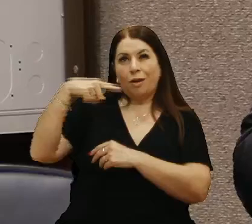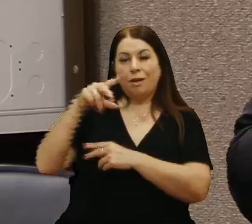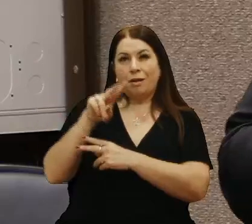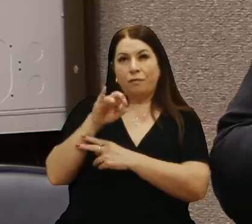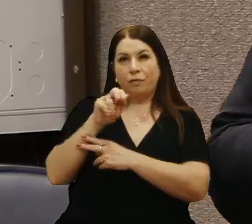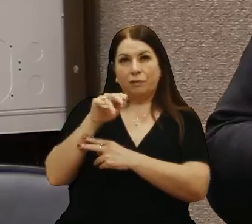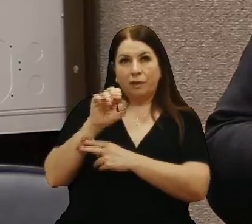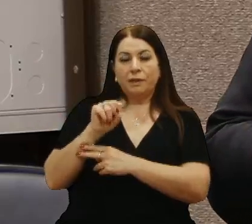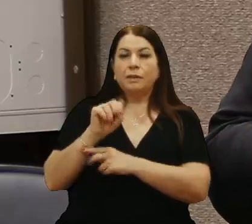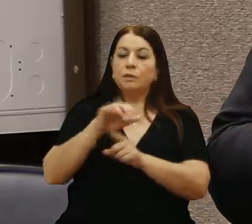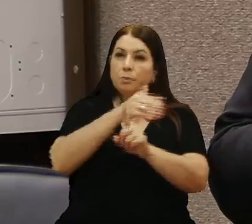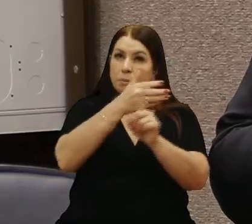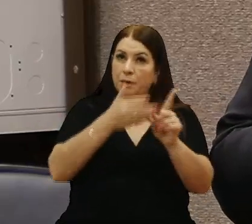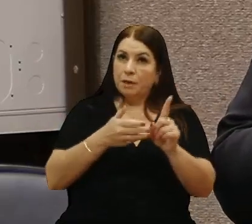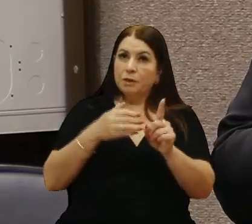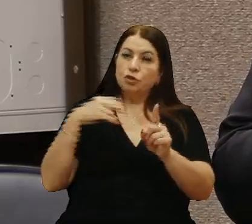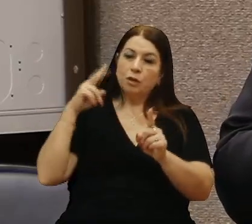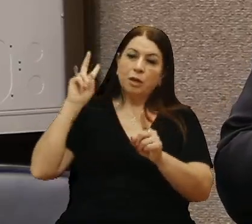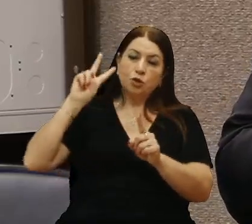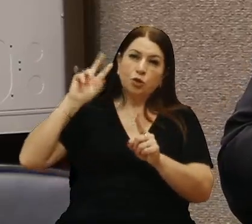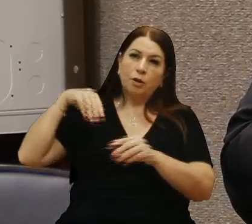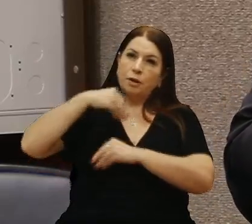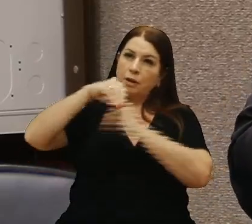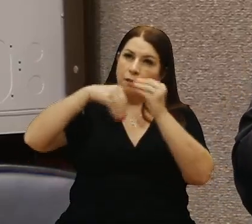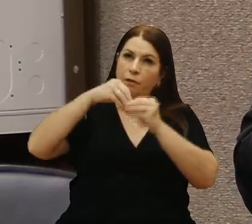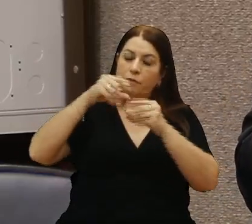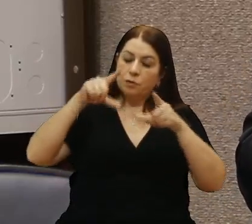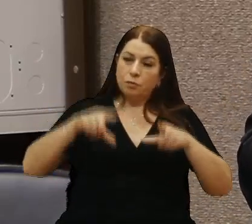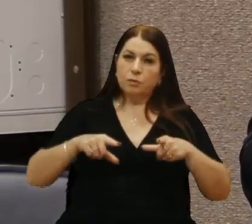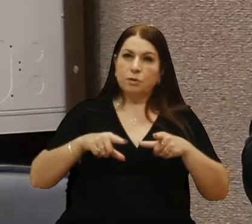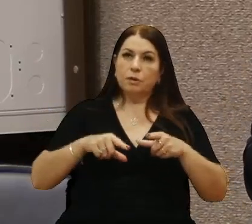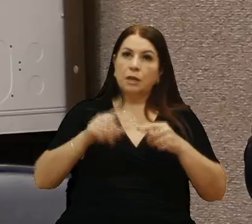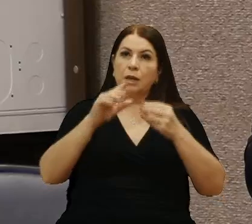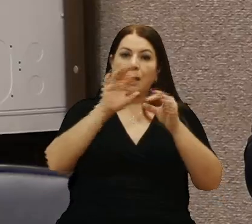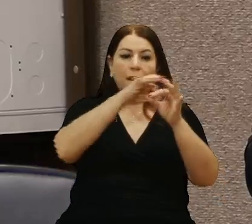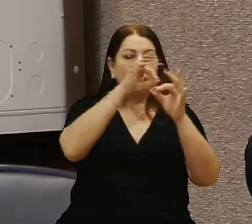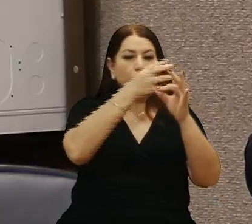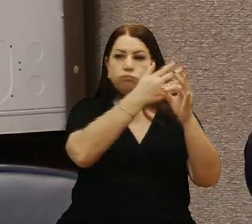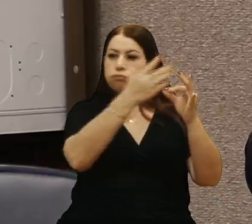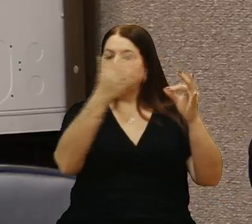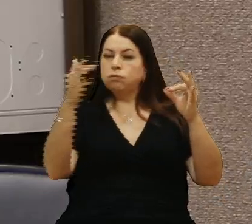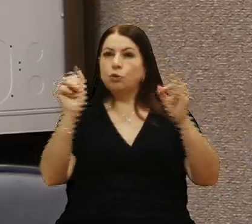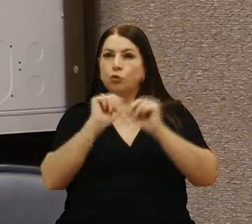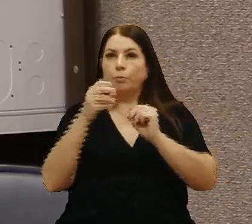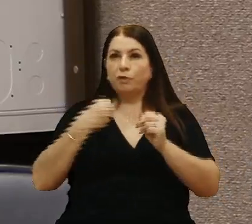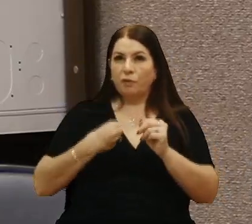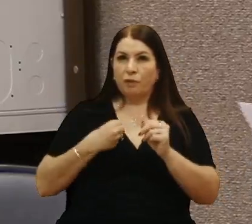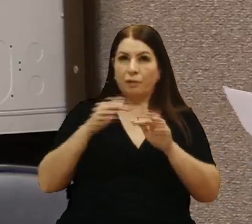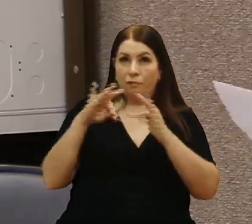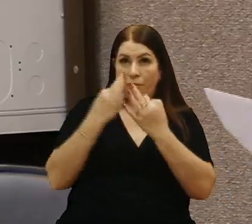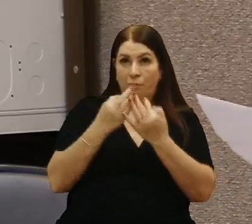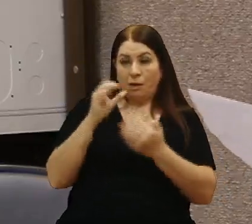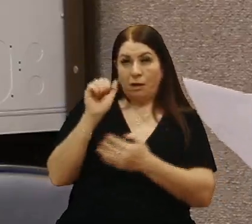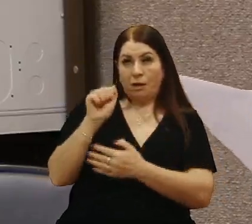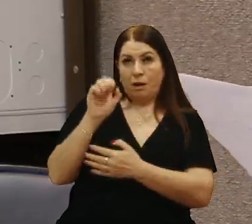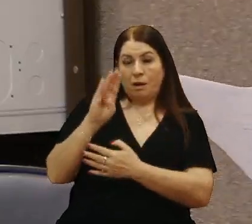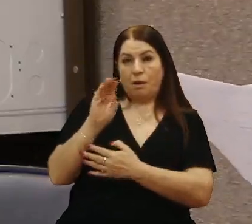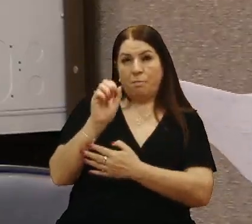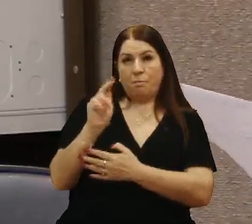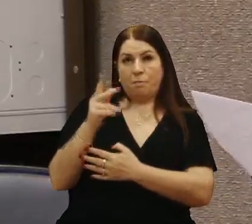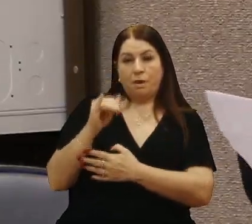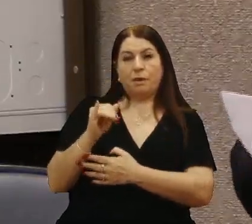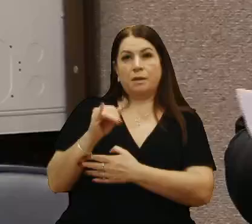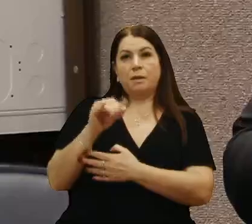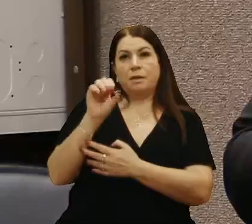é um tributo à rica história que envolve esse local. O parreiral, que um dia foi essencial para a sobrevivência da família Bach, Cezinho,